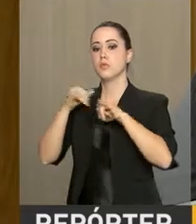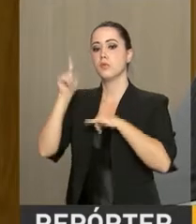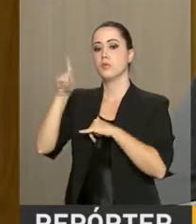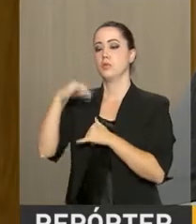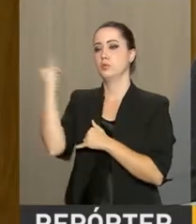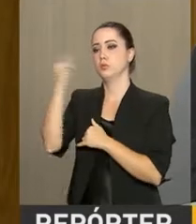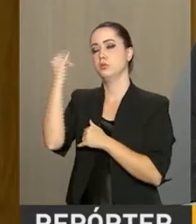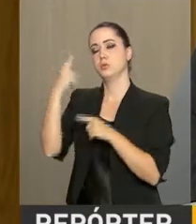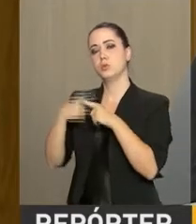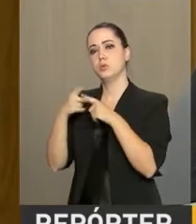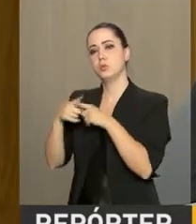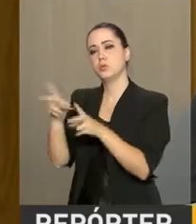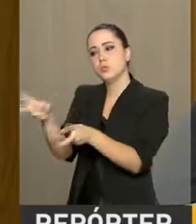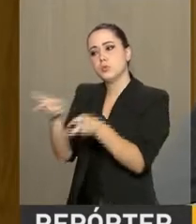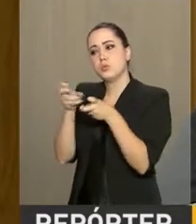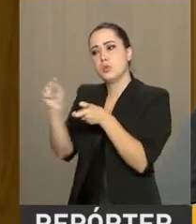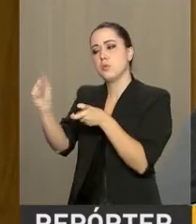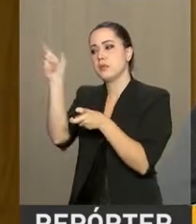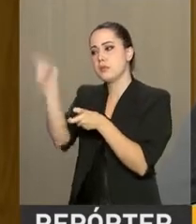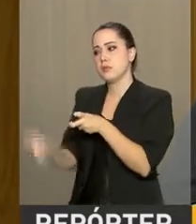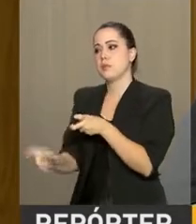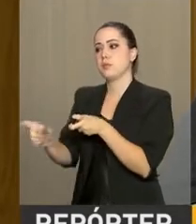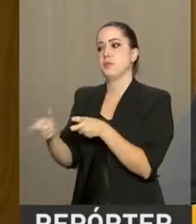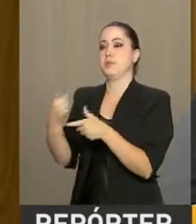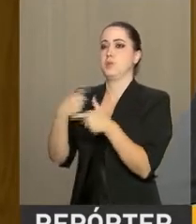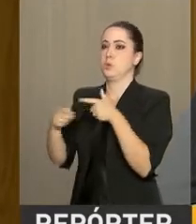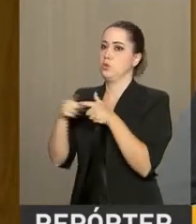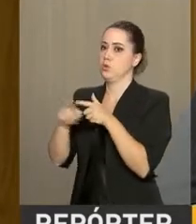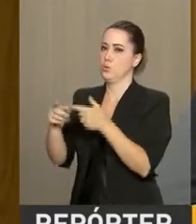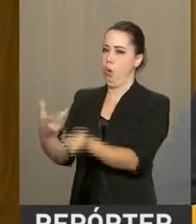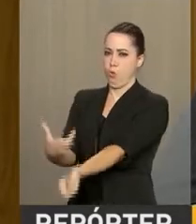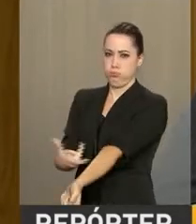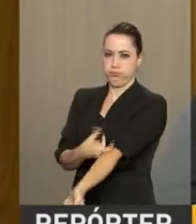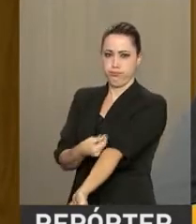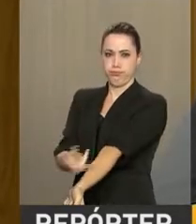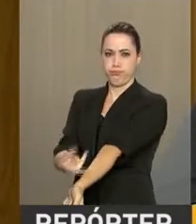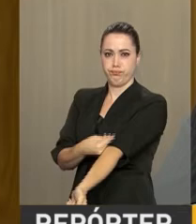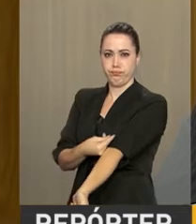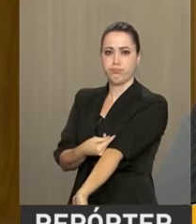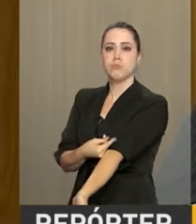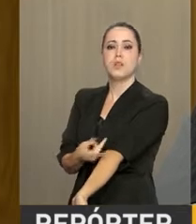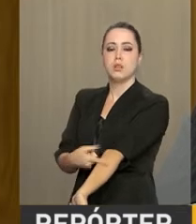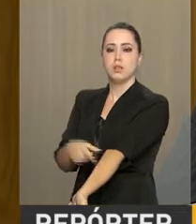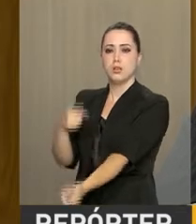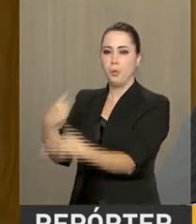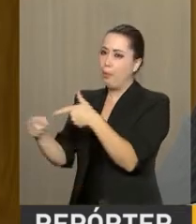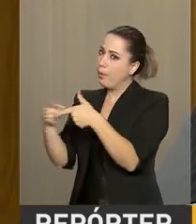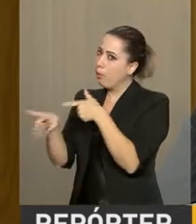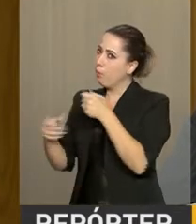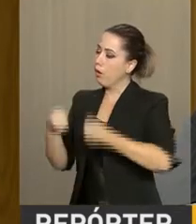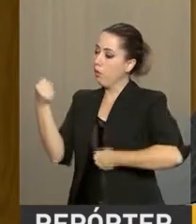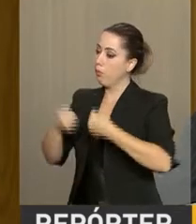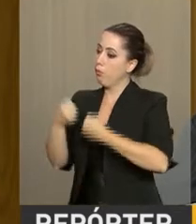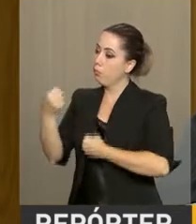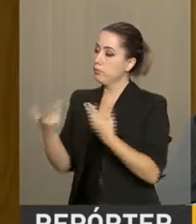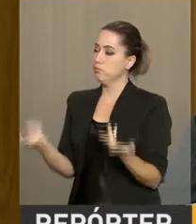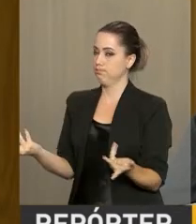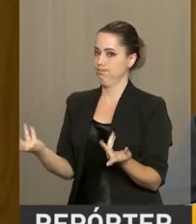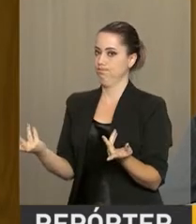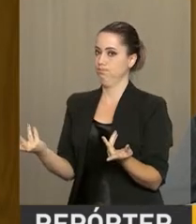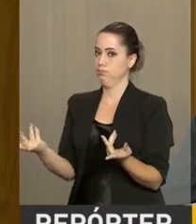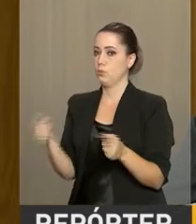que se reconhece que o dependente químico pode trazer um risco para o trânsito o exame toxicológico